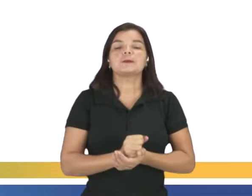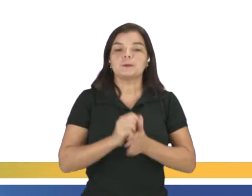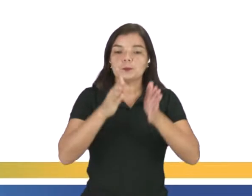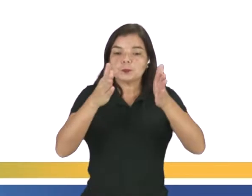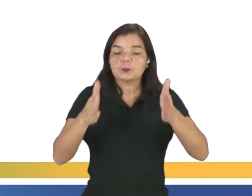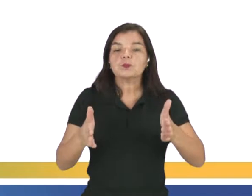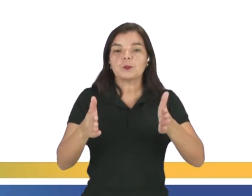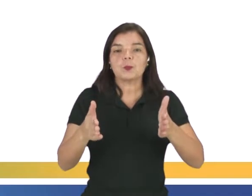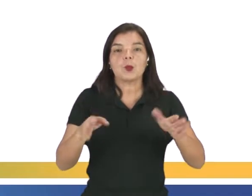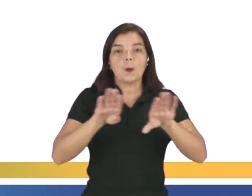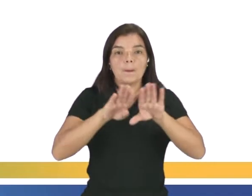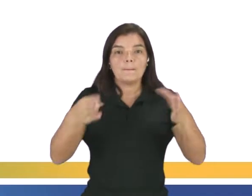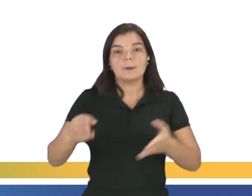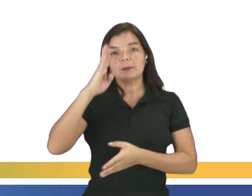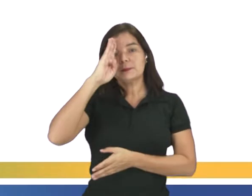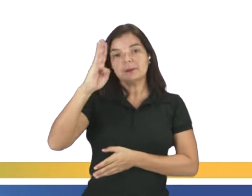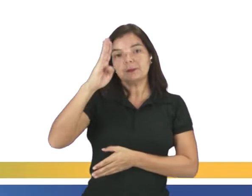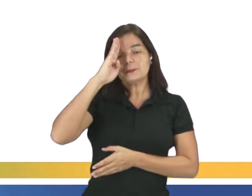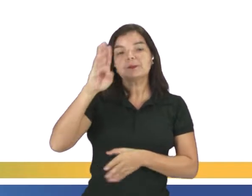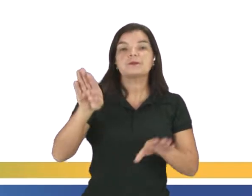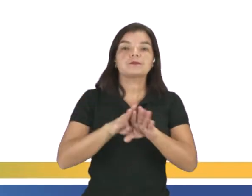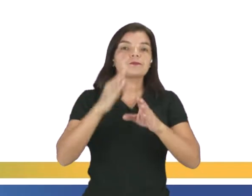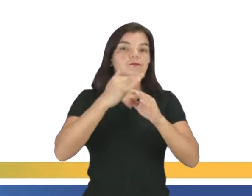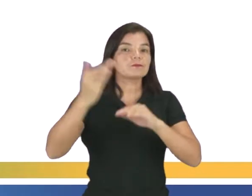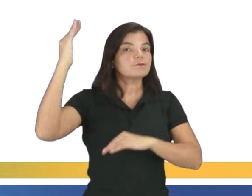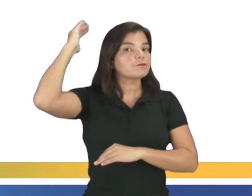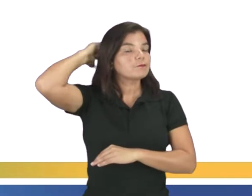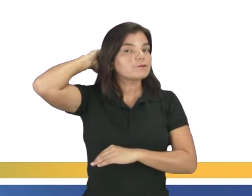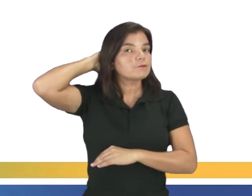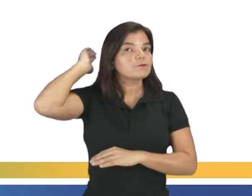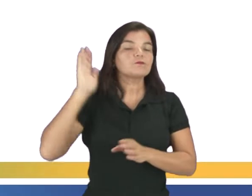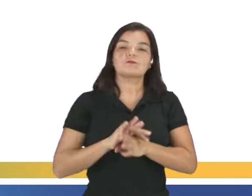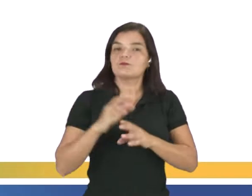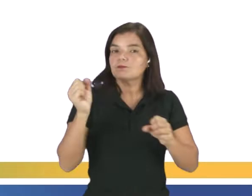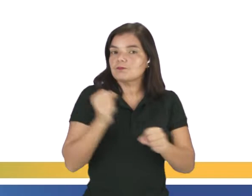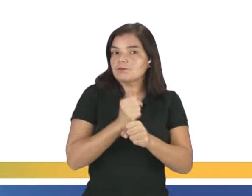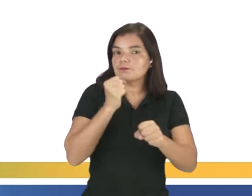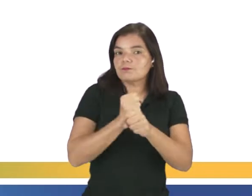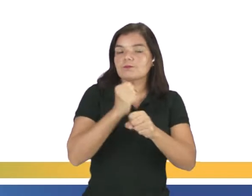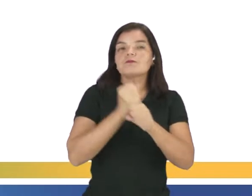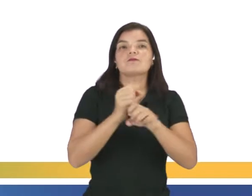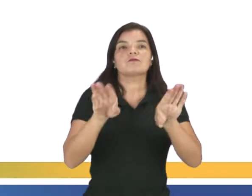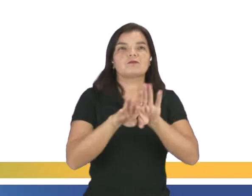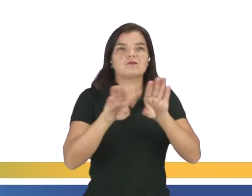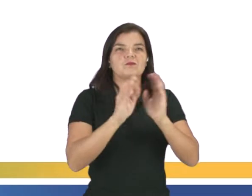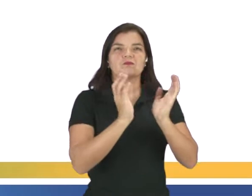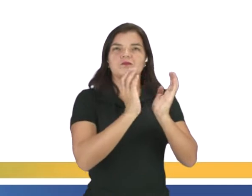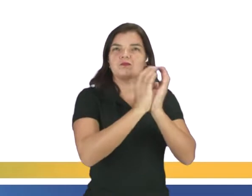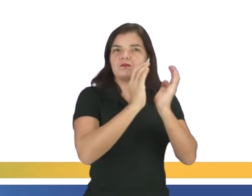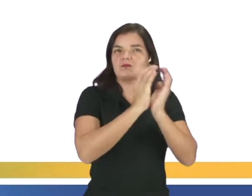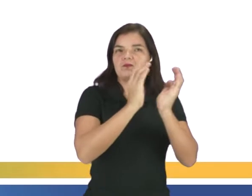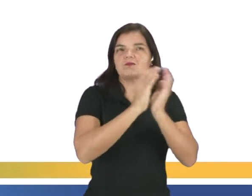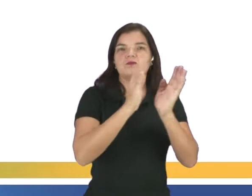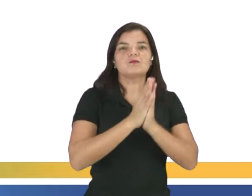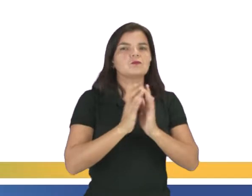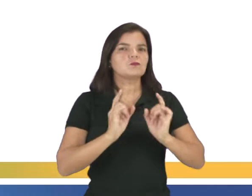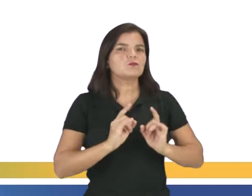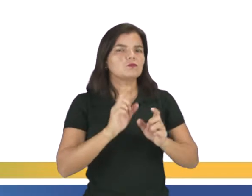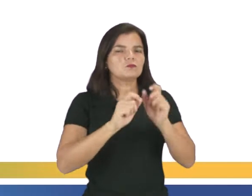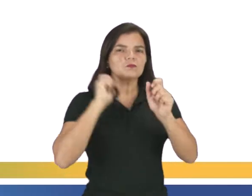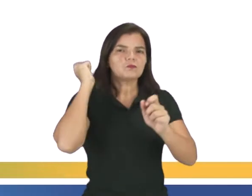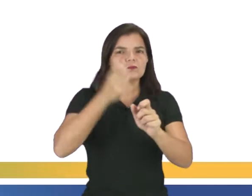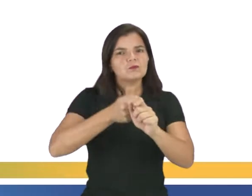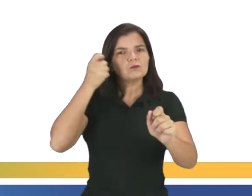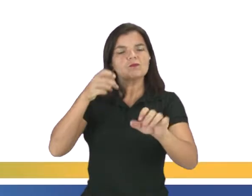centro, o palco principal. E atrás nós temos umas construções, abóbodas, né? Nós temos ali uns arcos